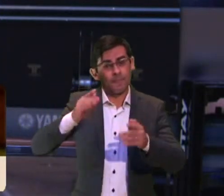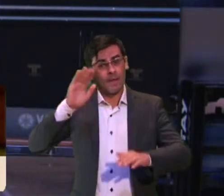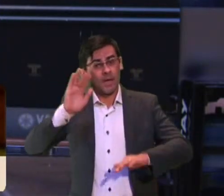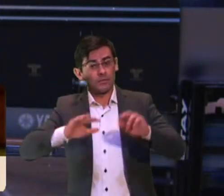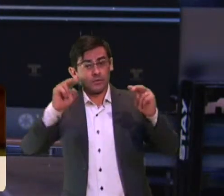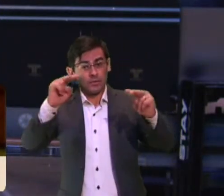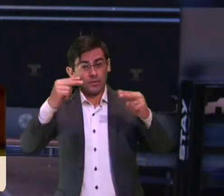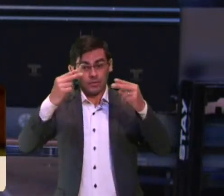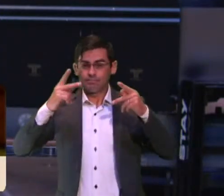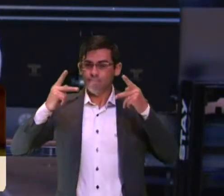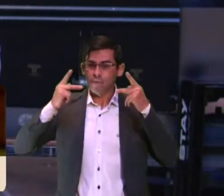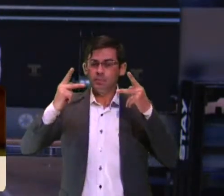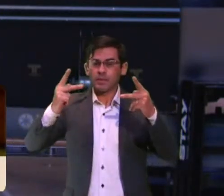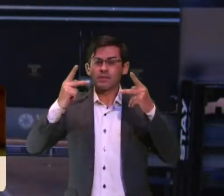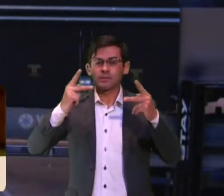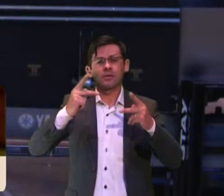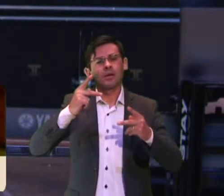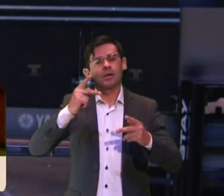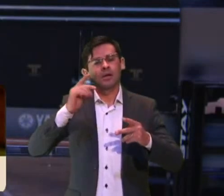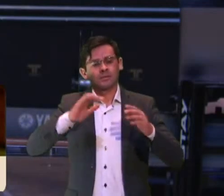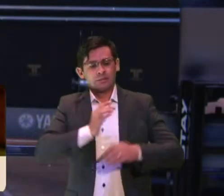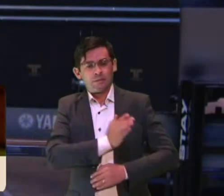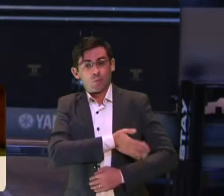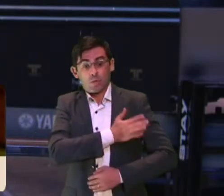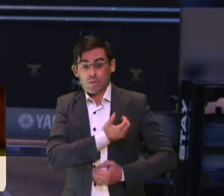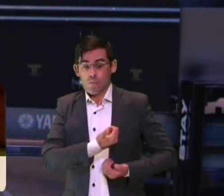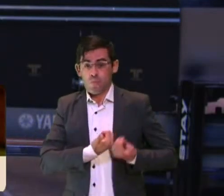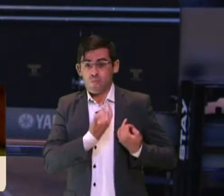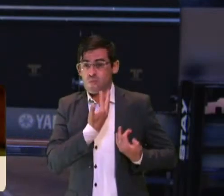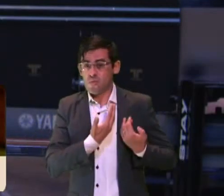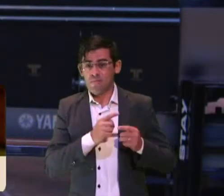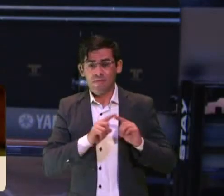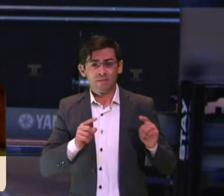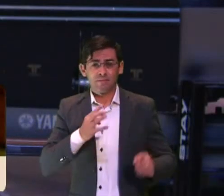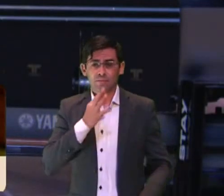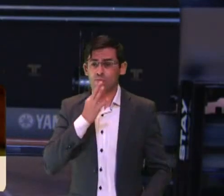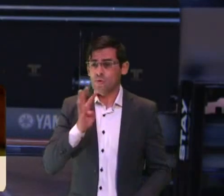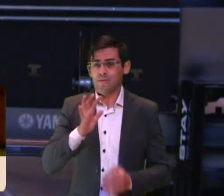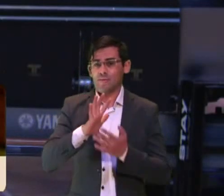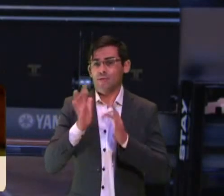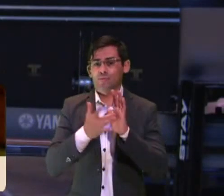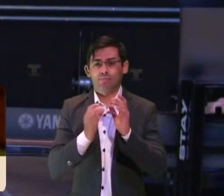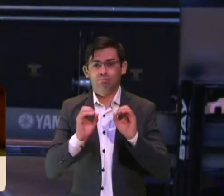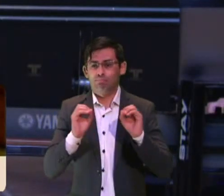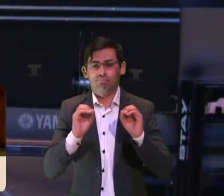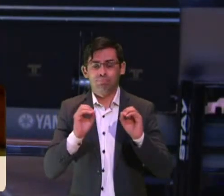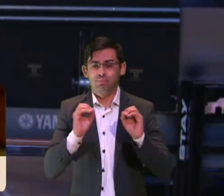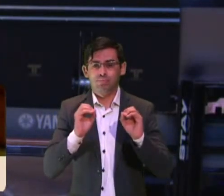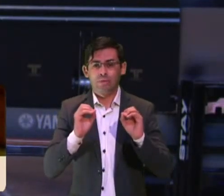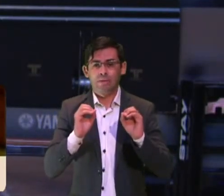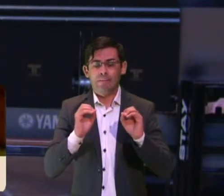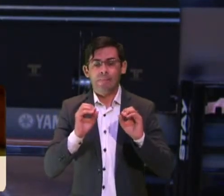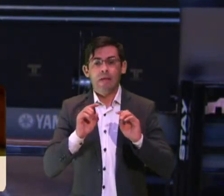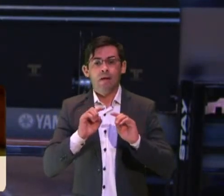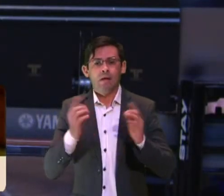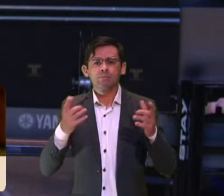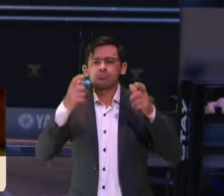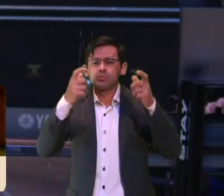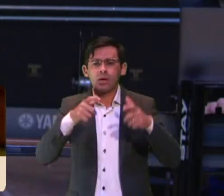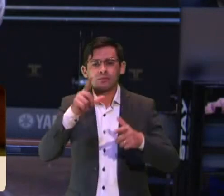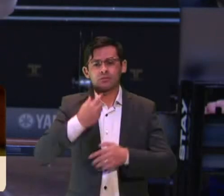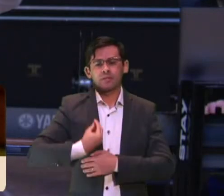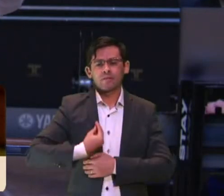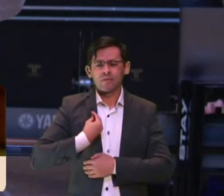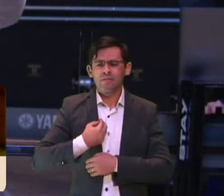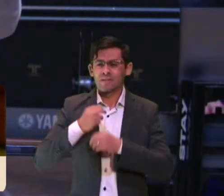ao ouvi-la, o seu coração foi aquecido, mas você não conhece a Jesus, não desta maneira. Aonde você